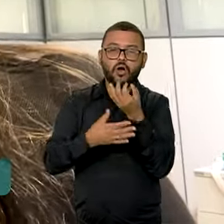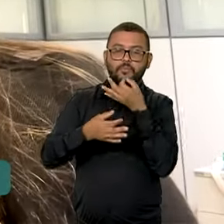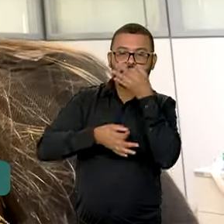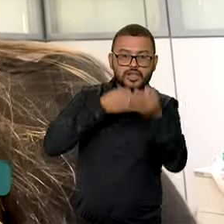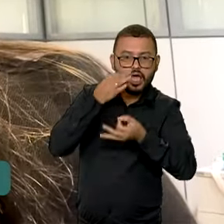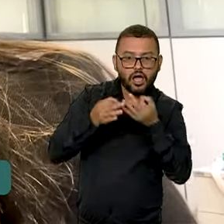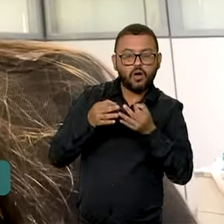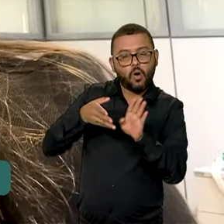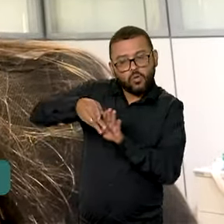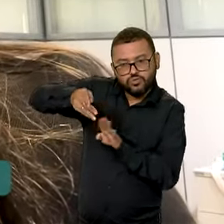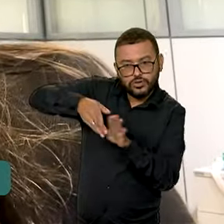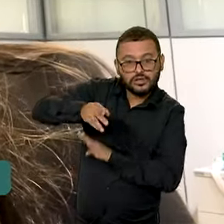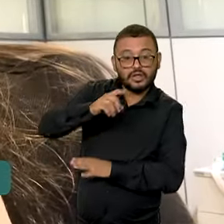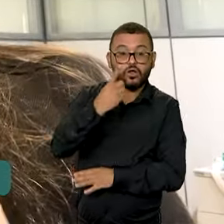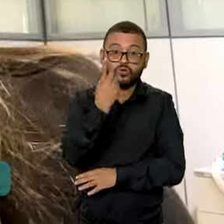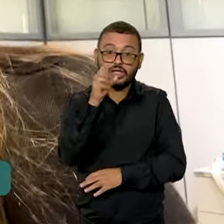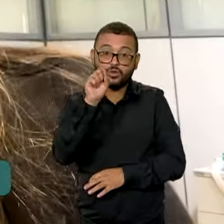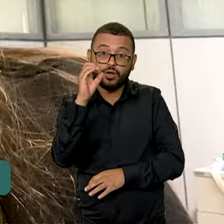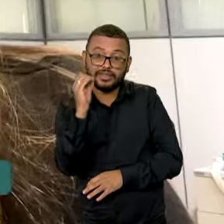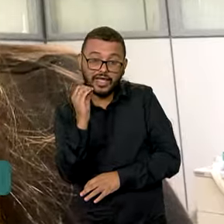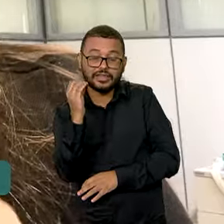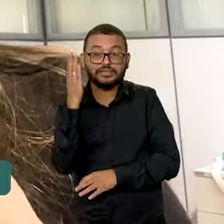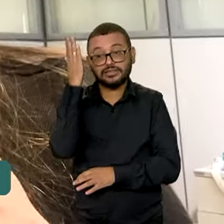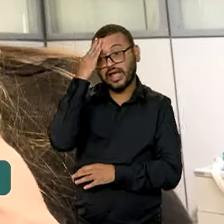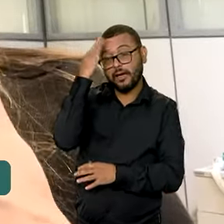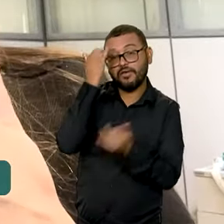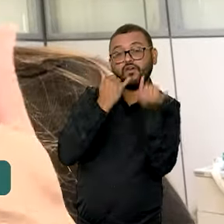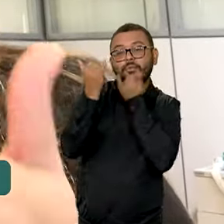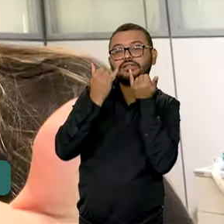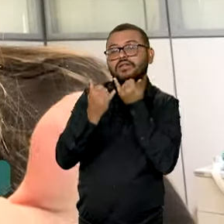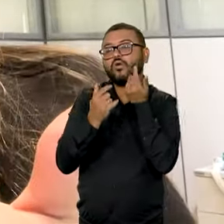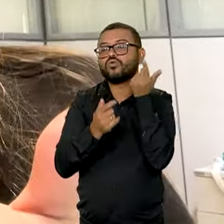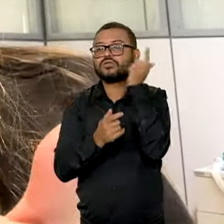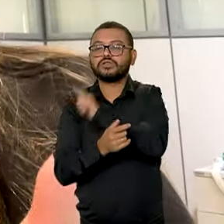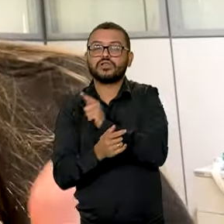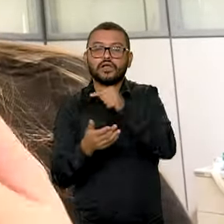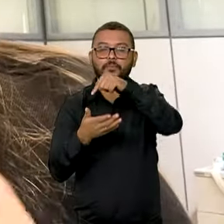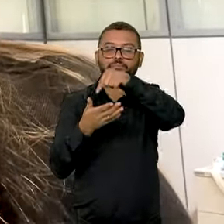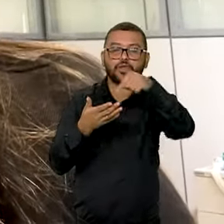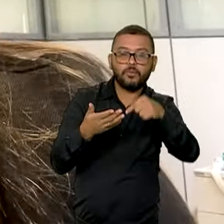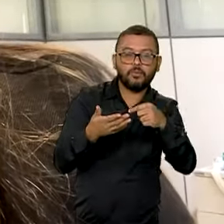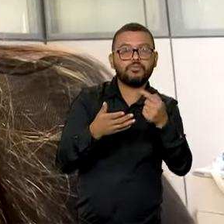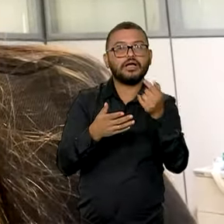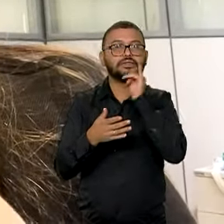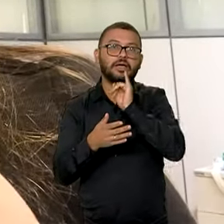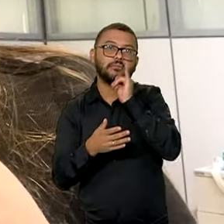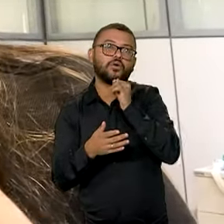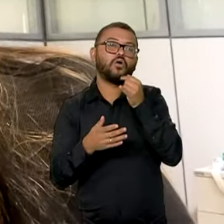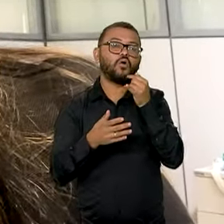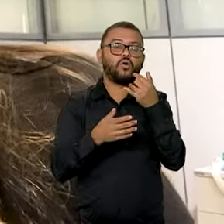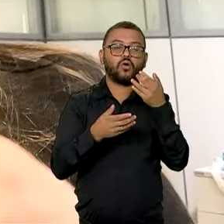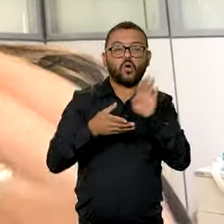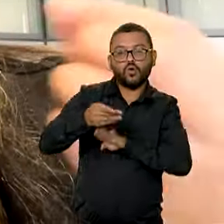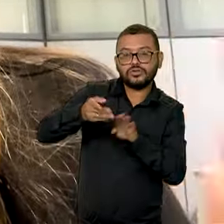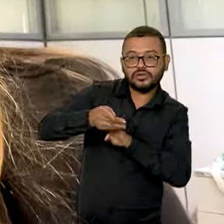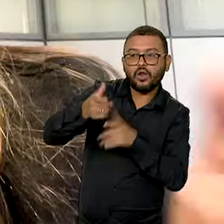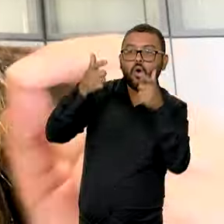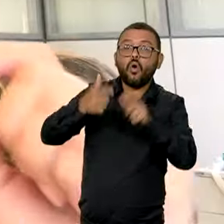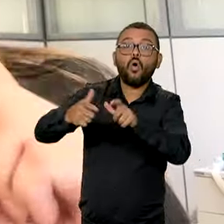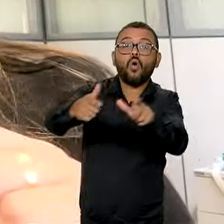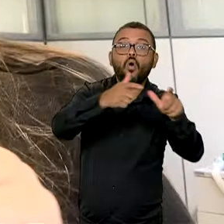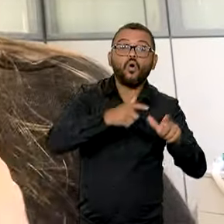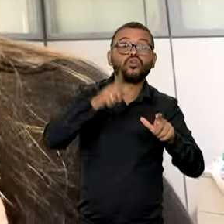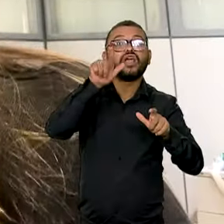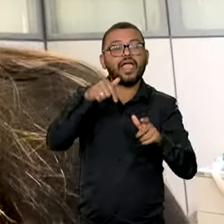público. Então, ao ligar para o 180, você recebe informações sobre como acessar os benefícios, incluindo aí orientações sobre os locais